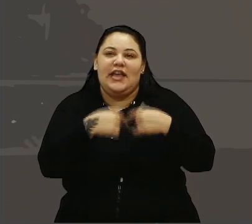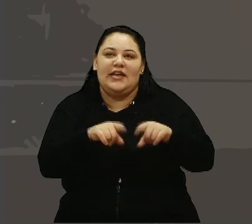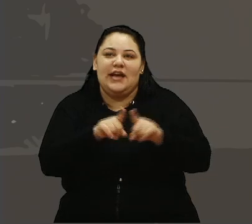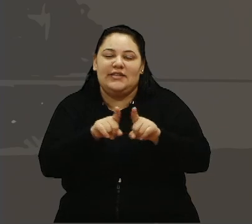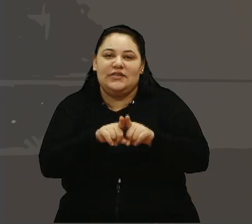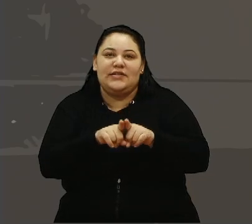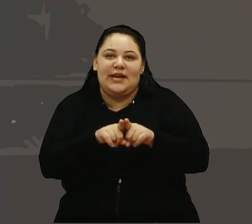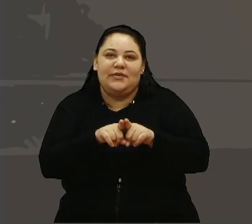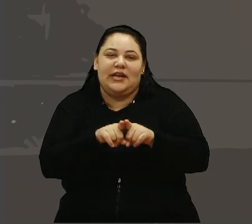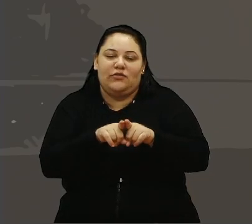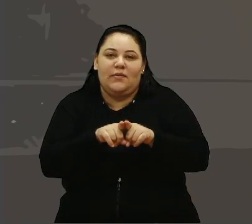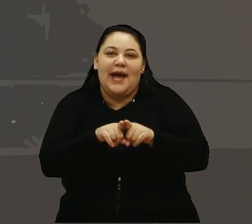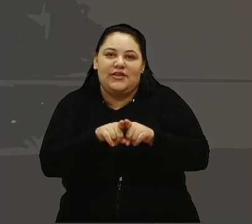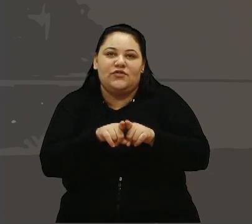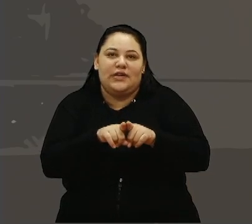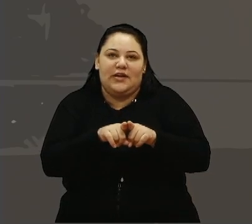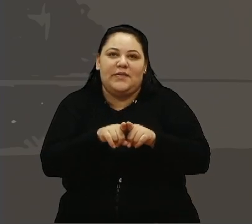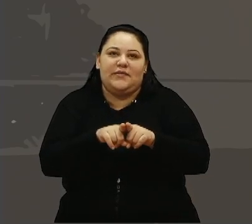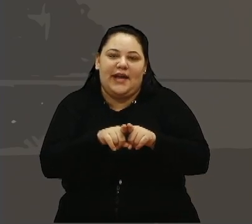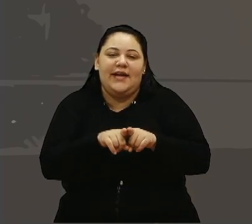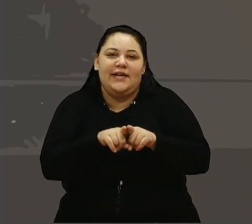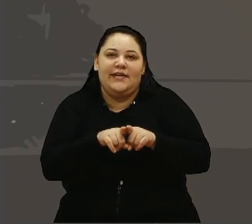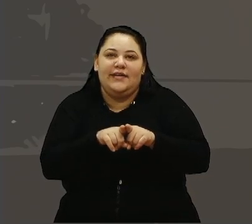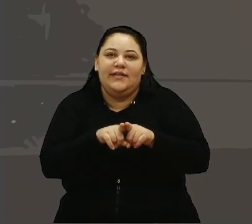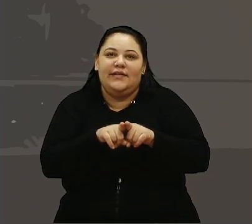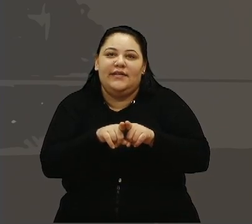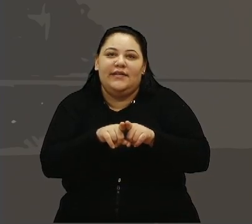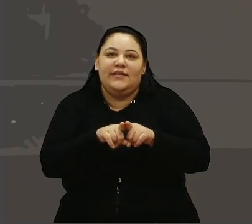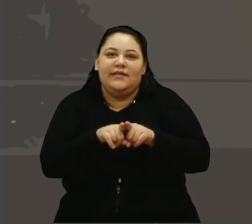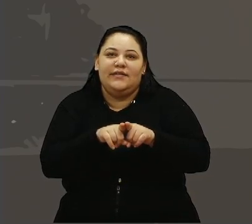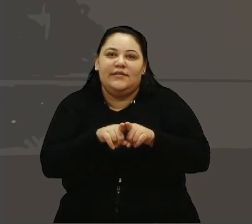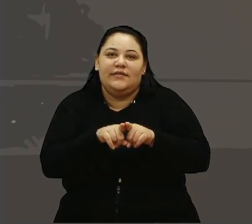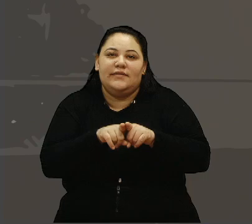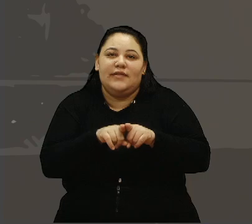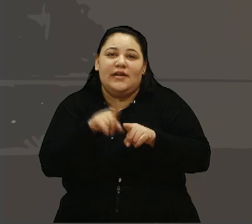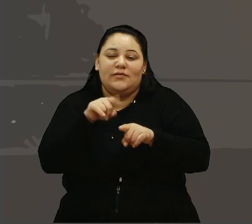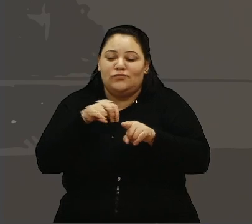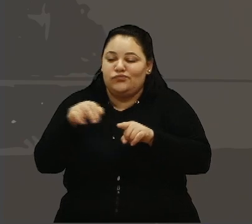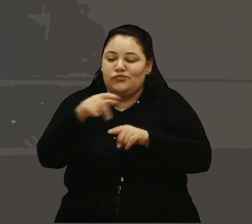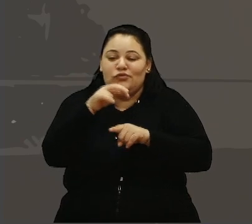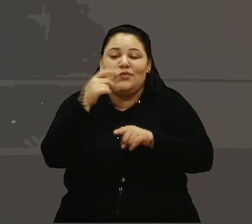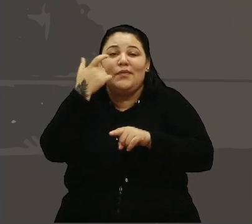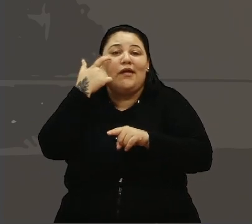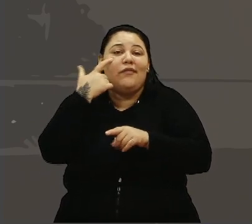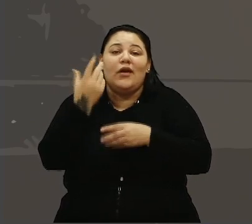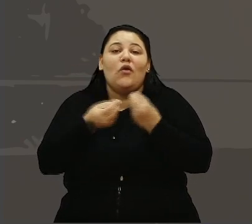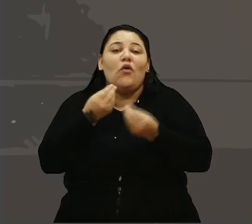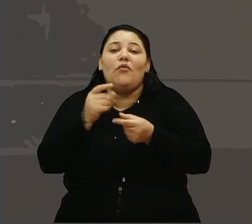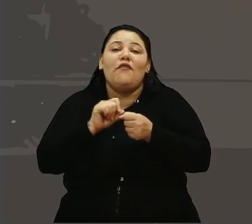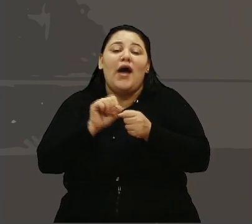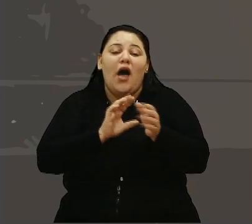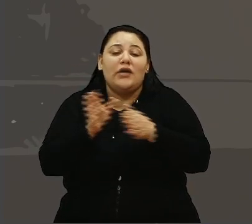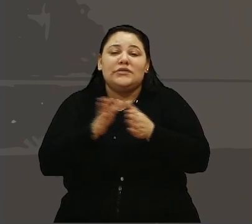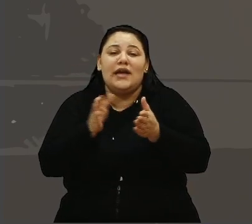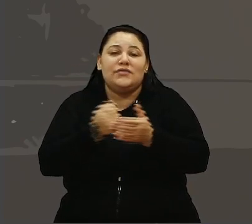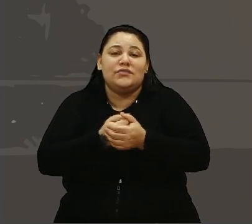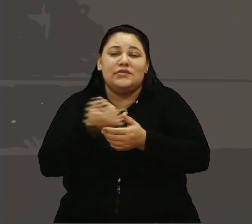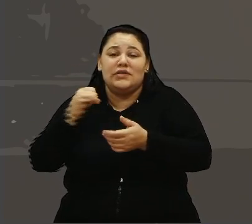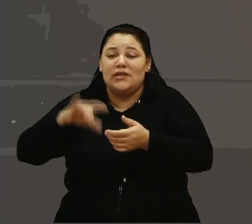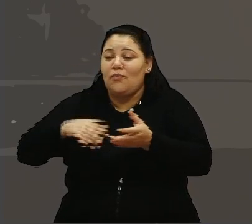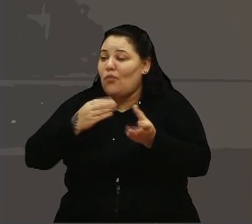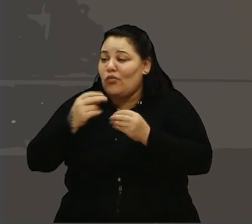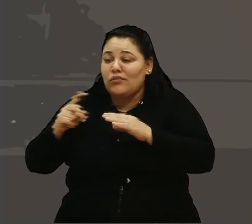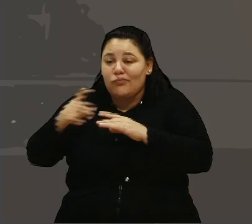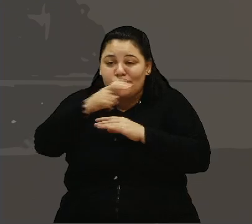mas um cadeirante não pode acessar, não pode subir lá para ver, para contemplar, não pode subir nas atividades que são